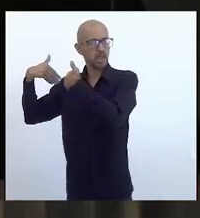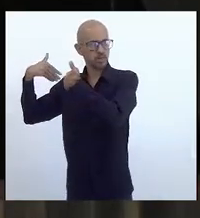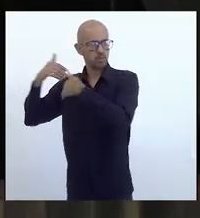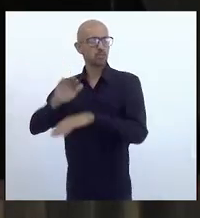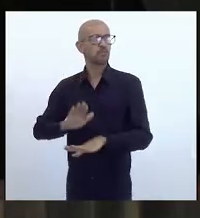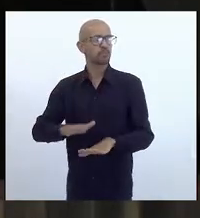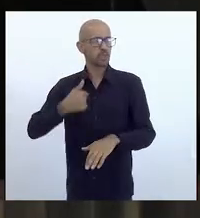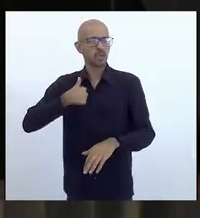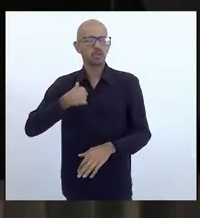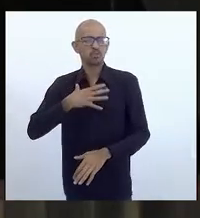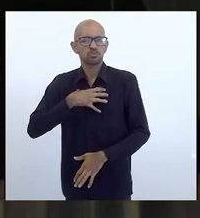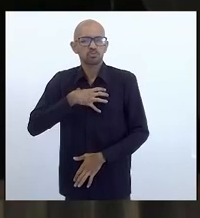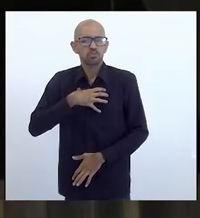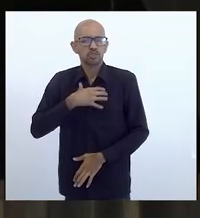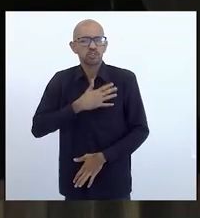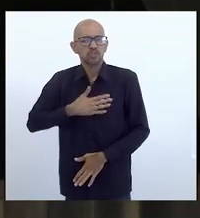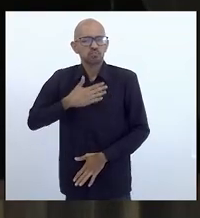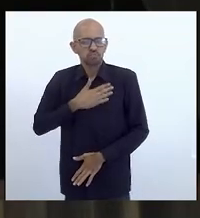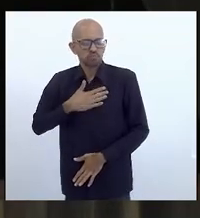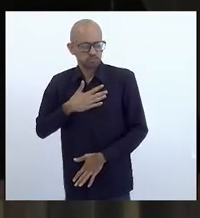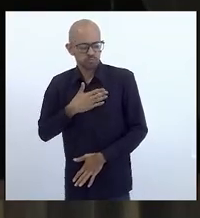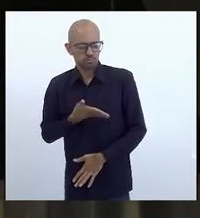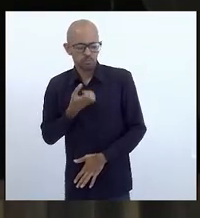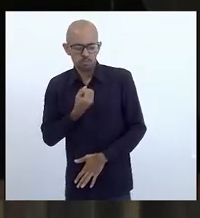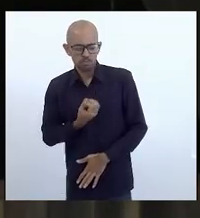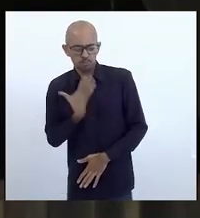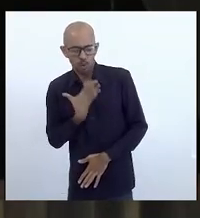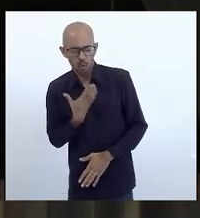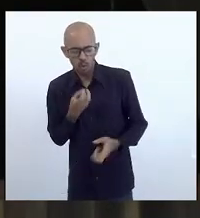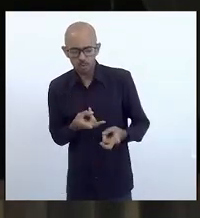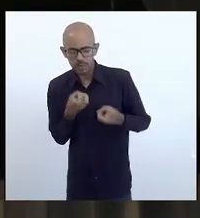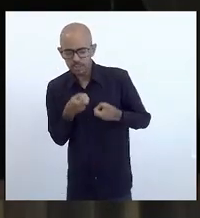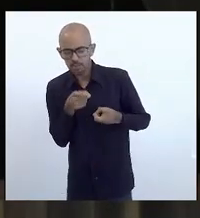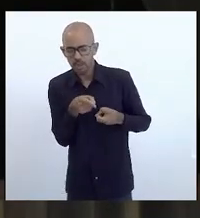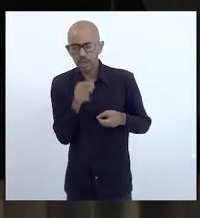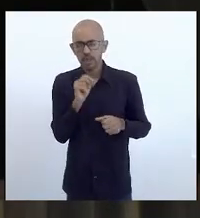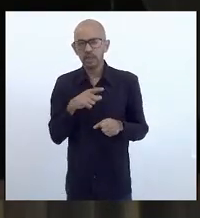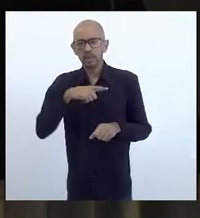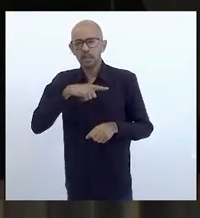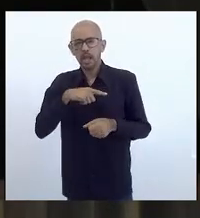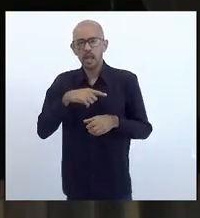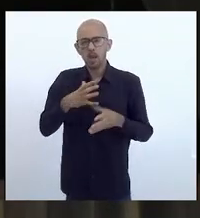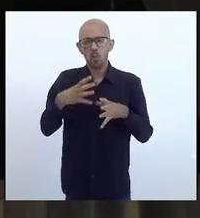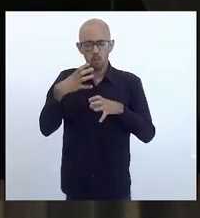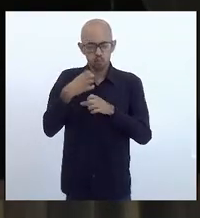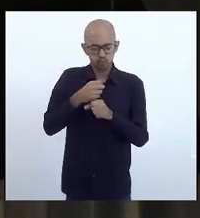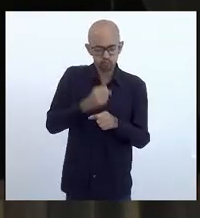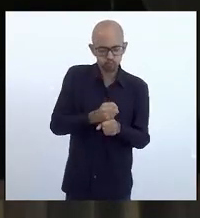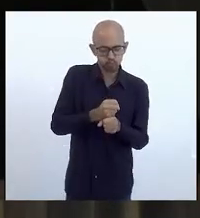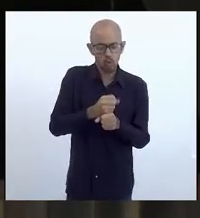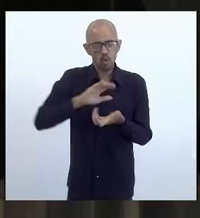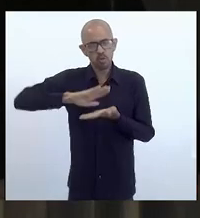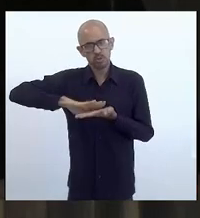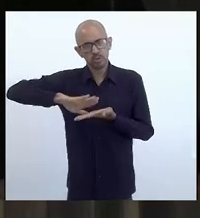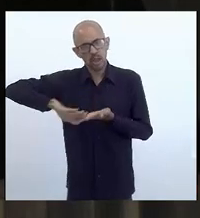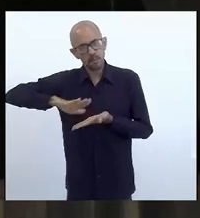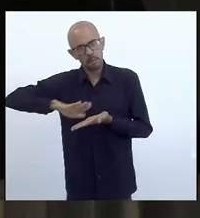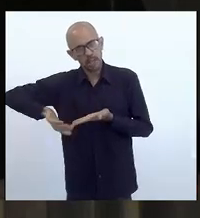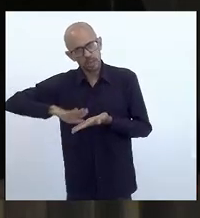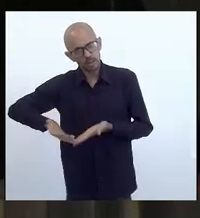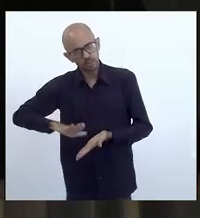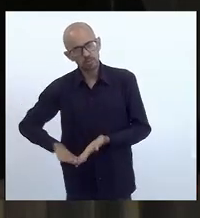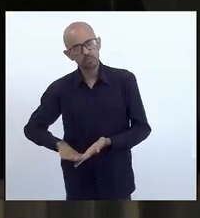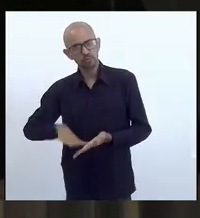Me agradou muito também ver o cuidado de trazer o orçamento com um vínculo das diretrizes e